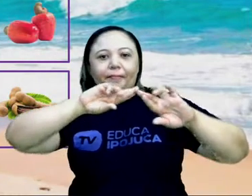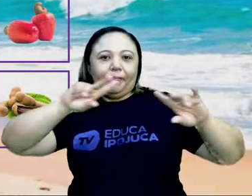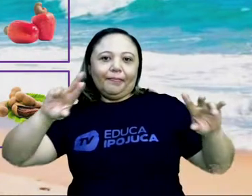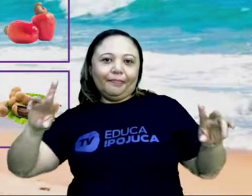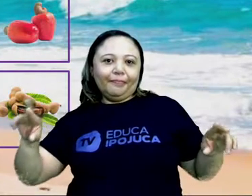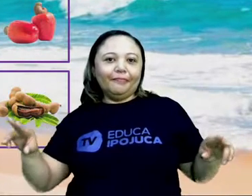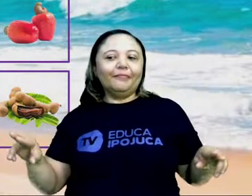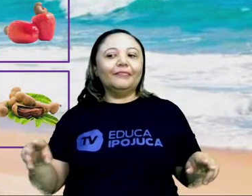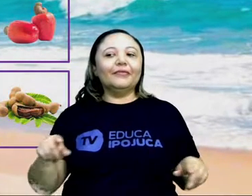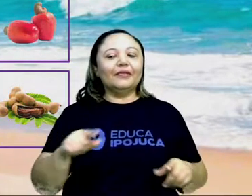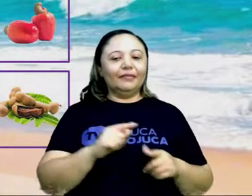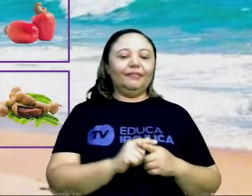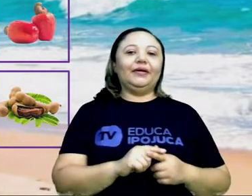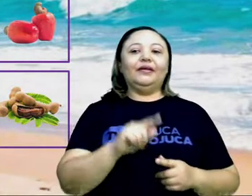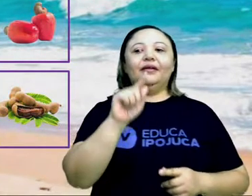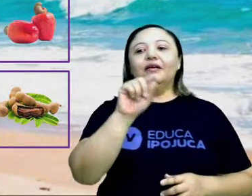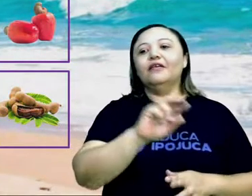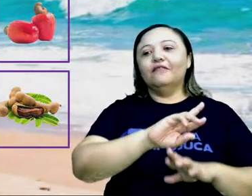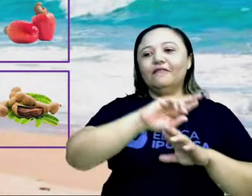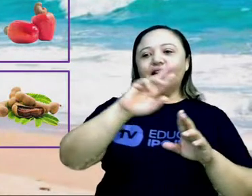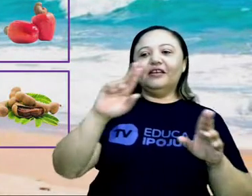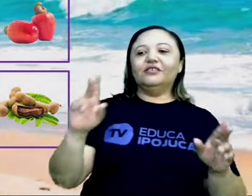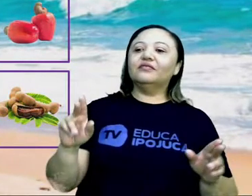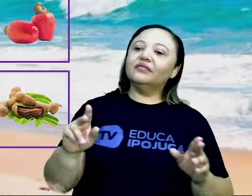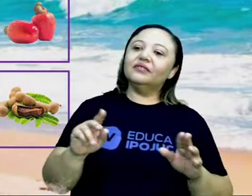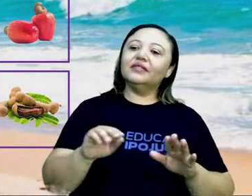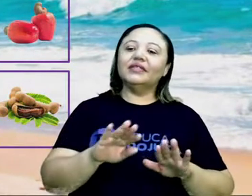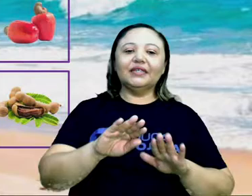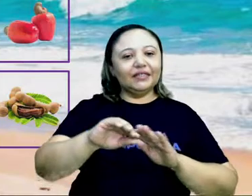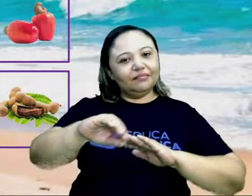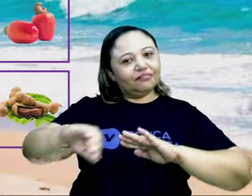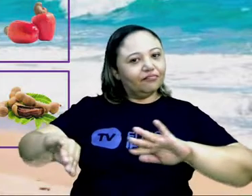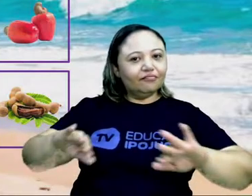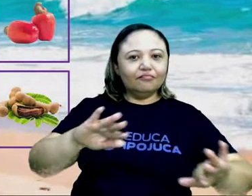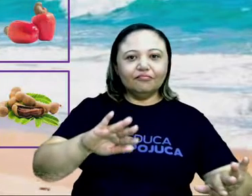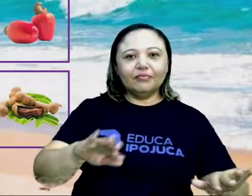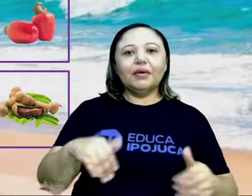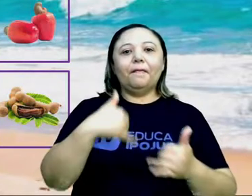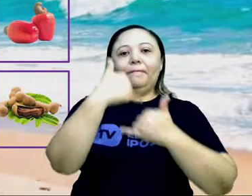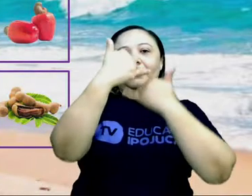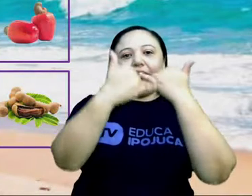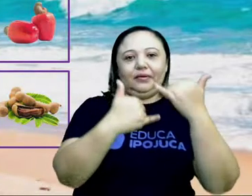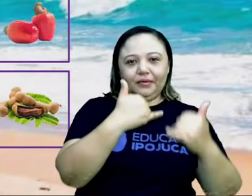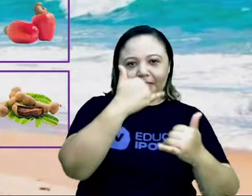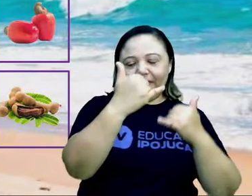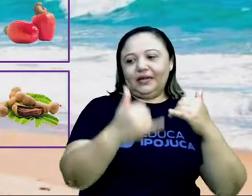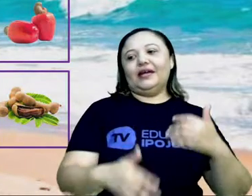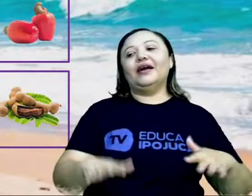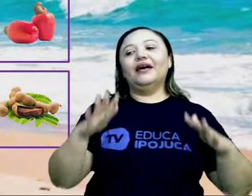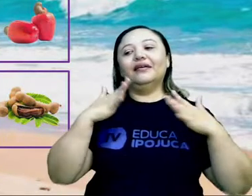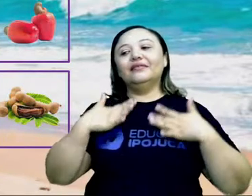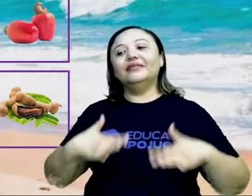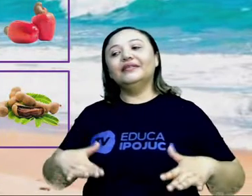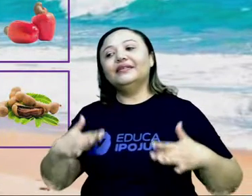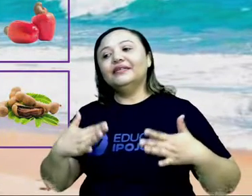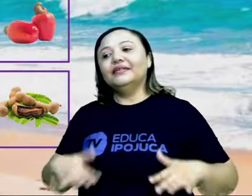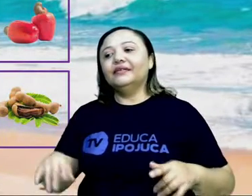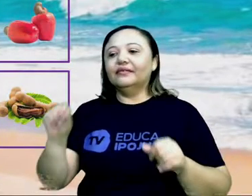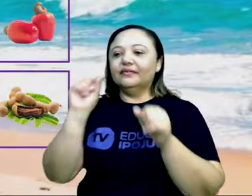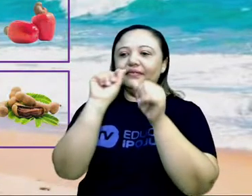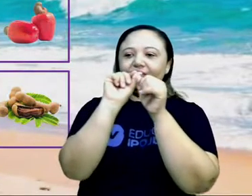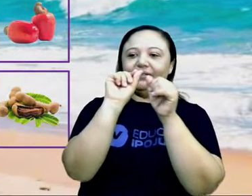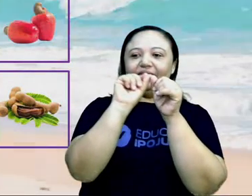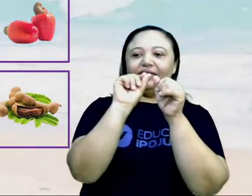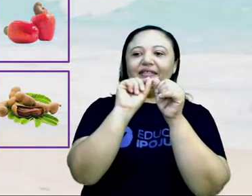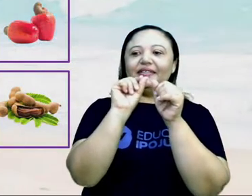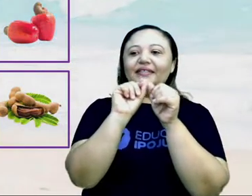Então, separei aqui várias frutas para poder a gente brincar aqui bem à vontade e a gente vai